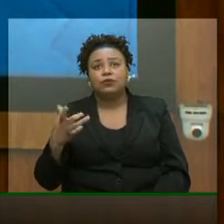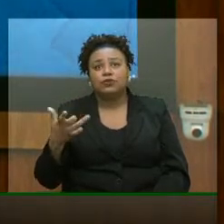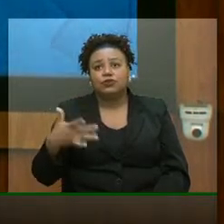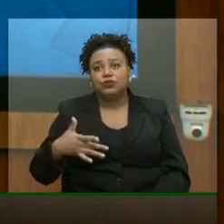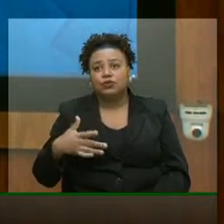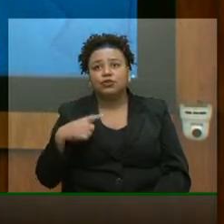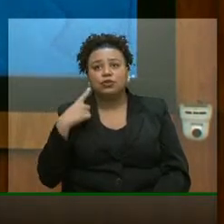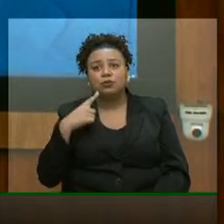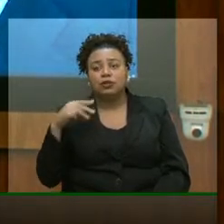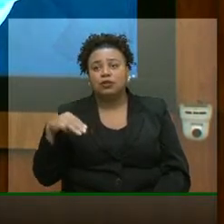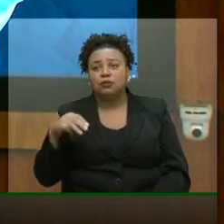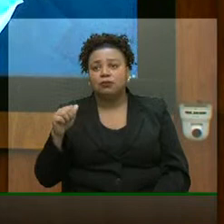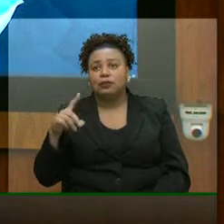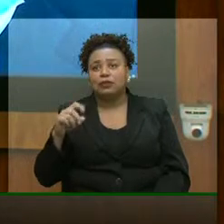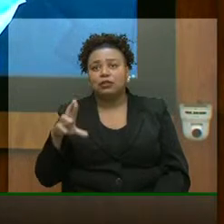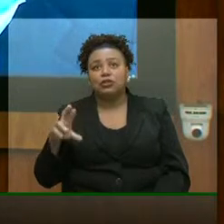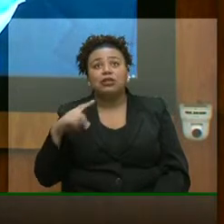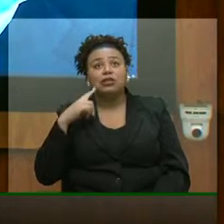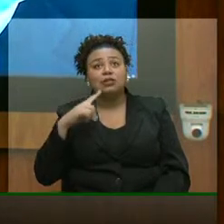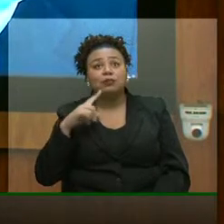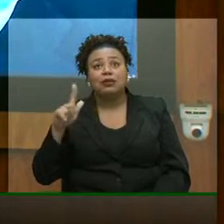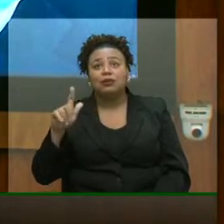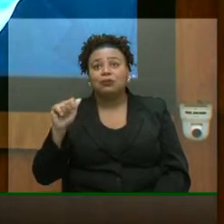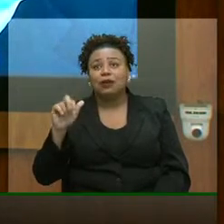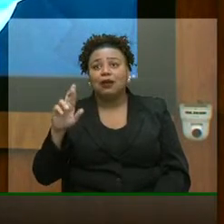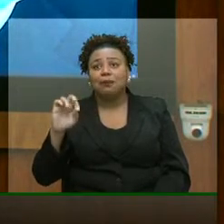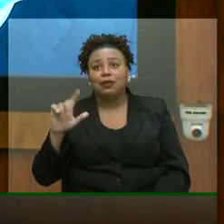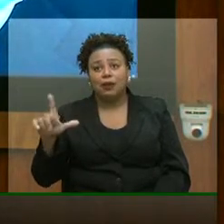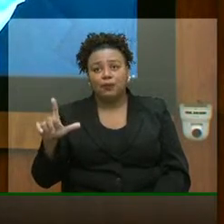Desisto, deputado Mainardi. Deputado Gabriel Souza, MDB.